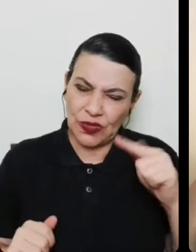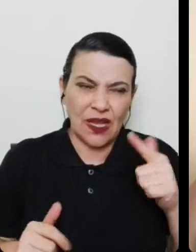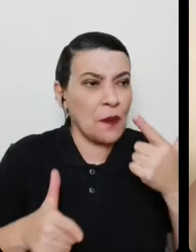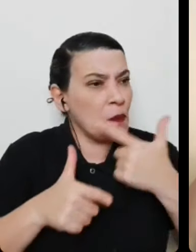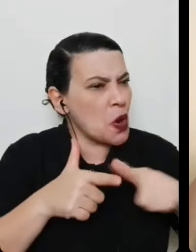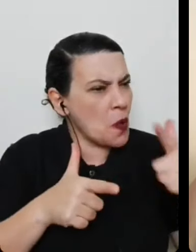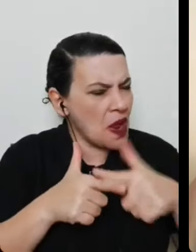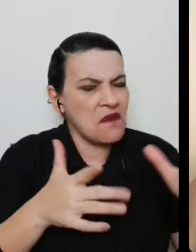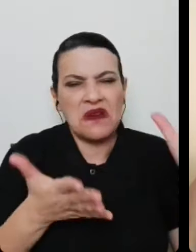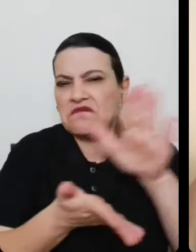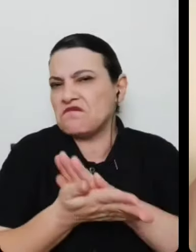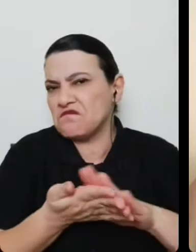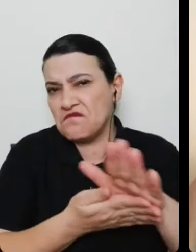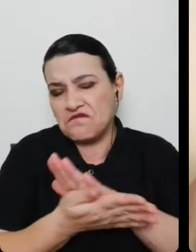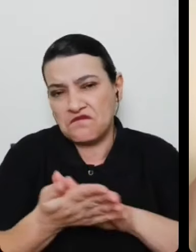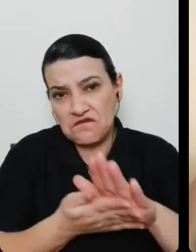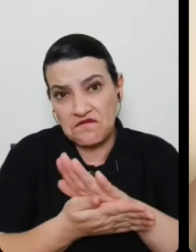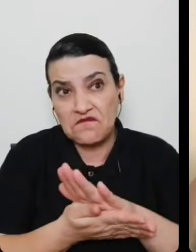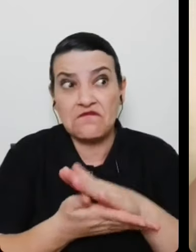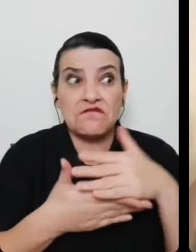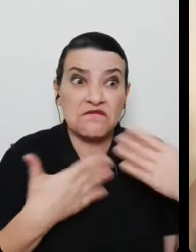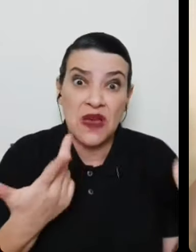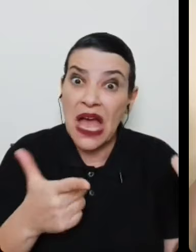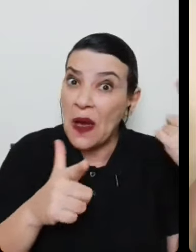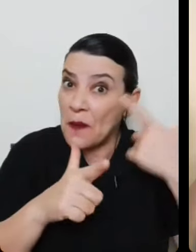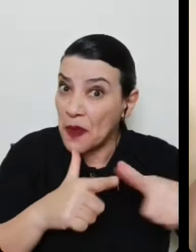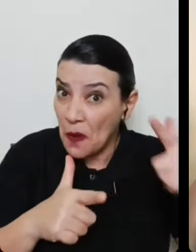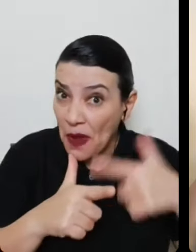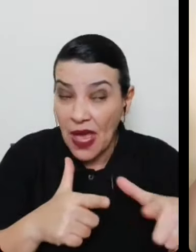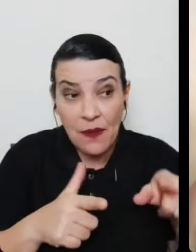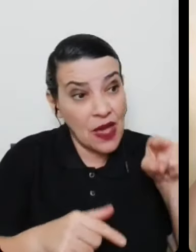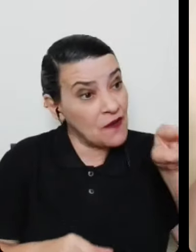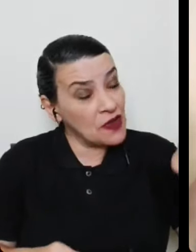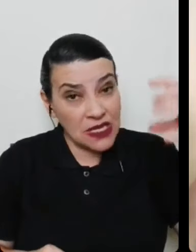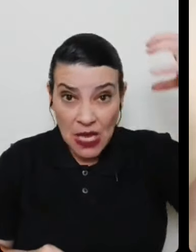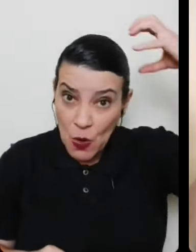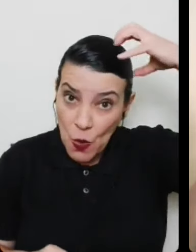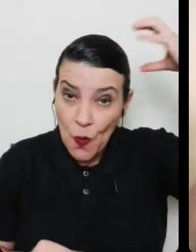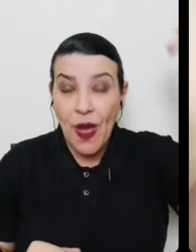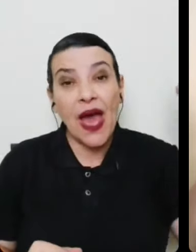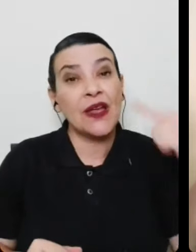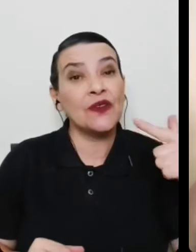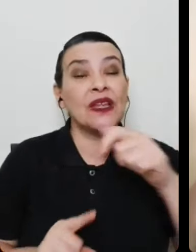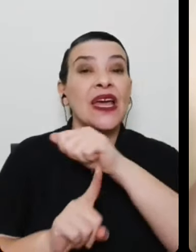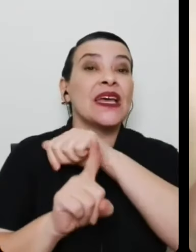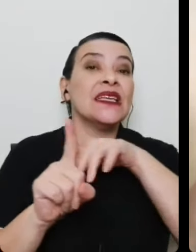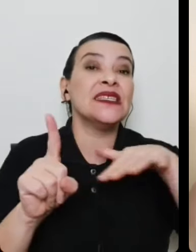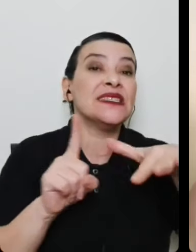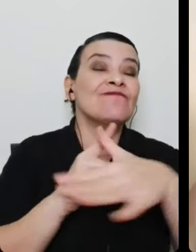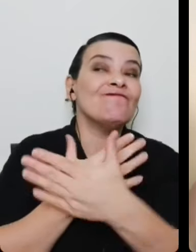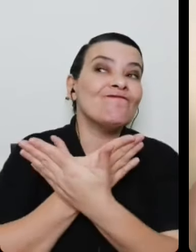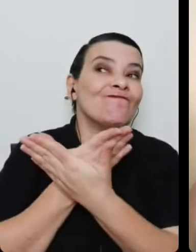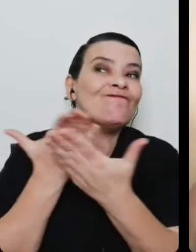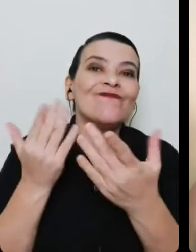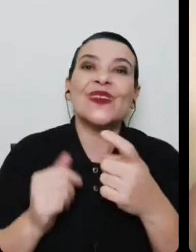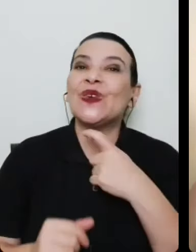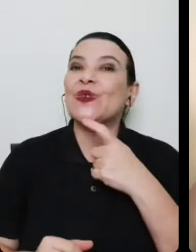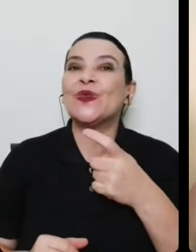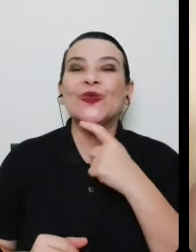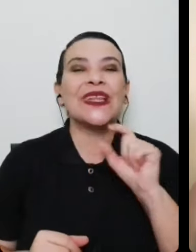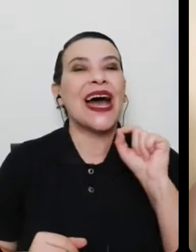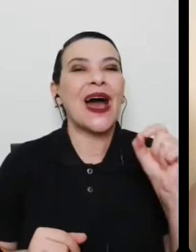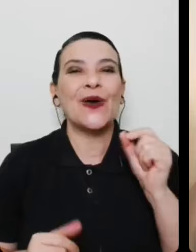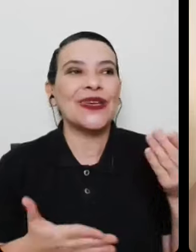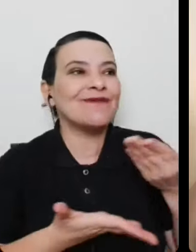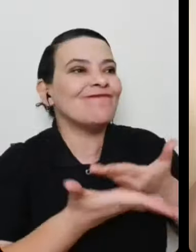problema. E se é um problema, ele não é seu. Ele é de uma sociedade que não consegue conviver com a